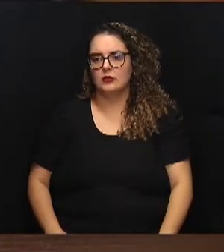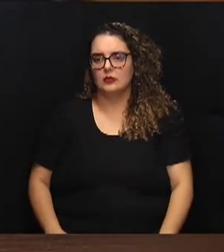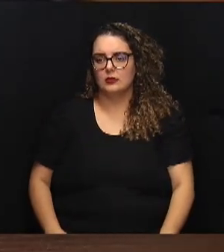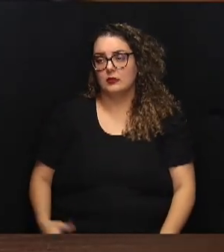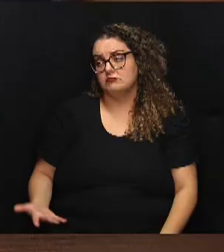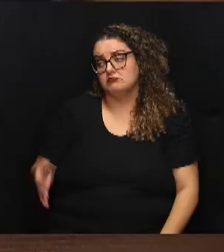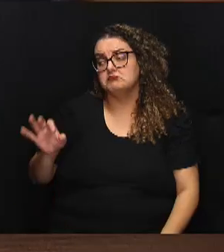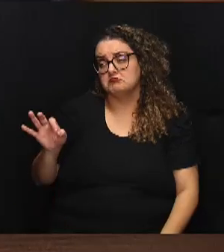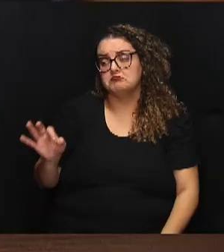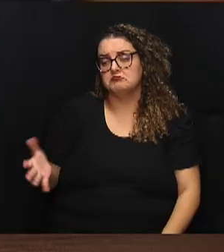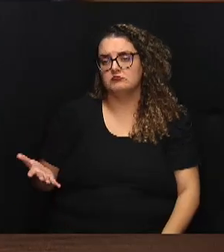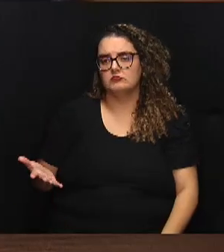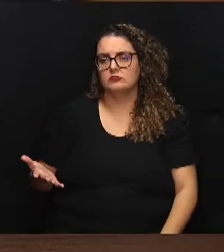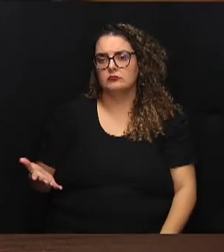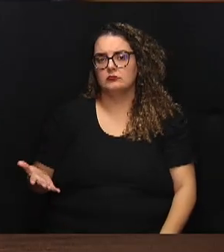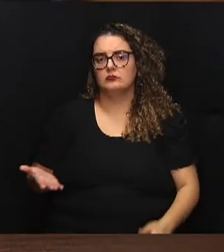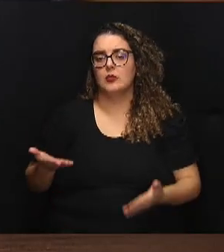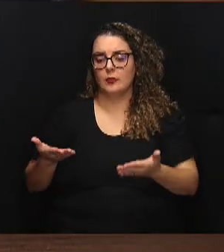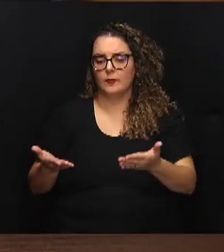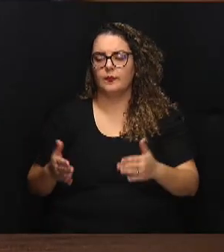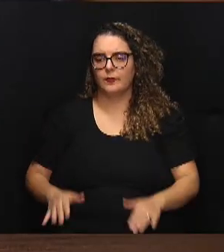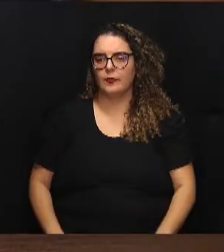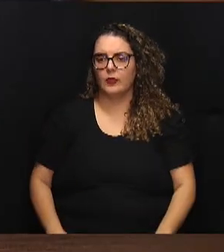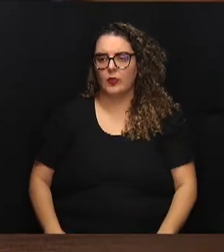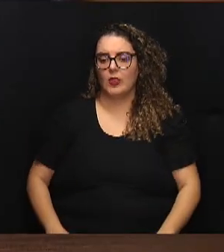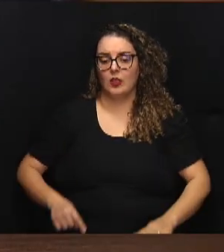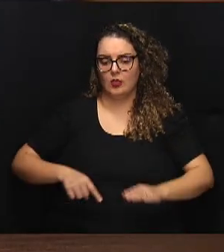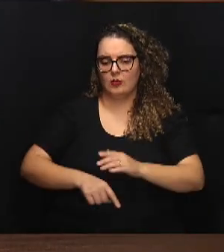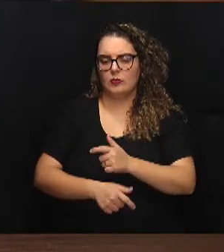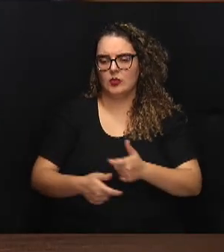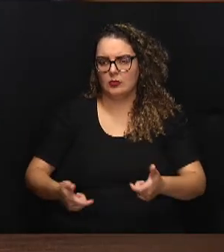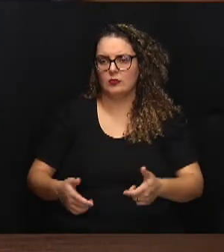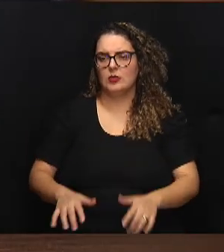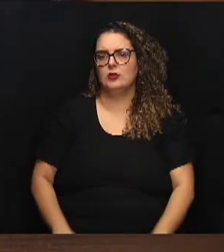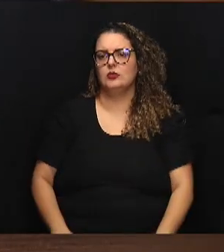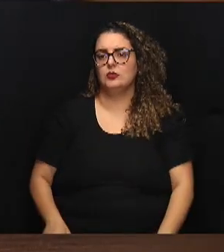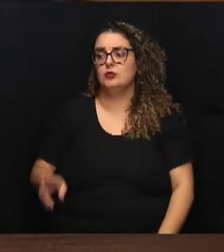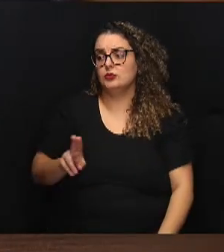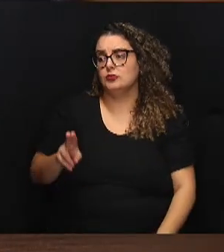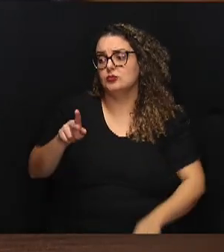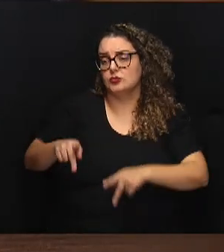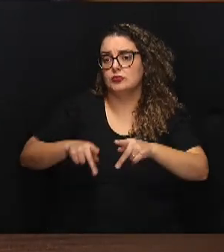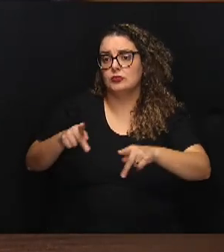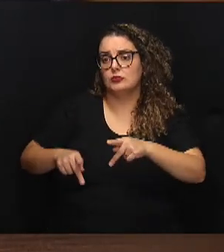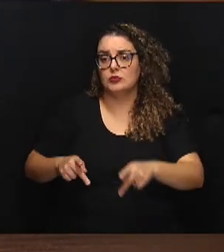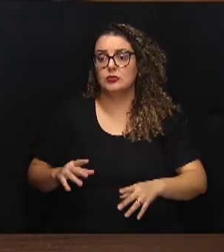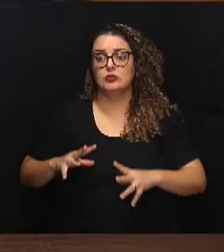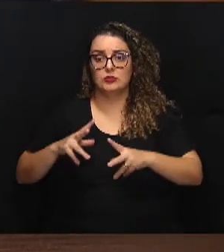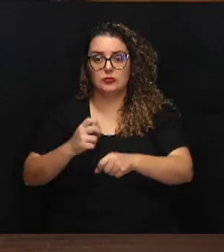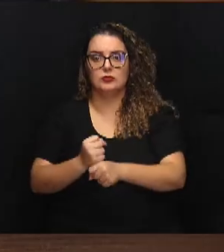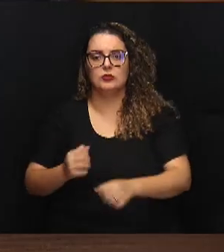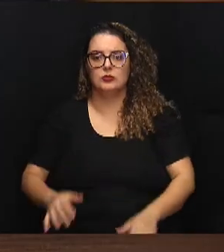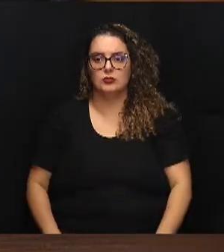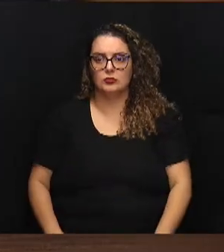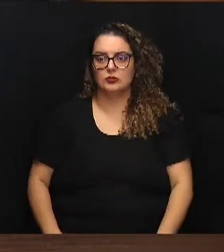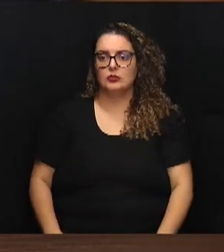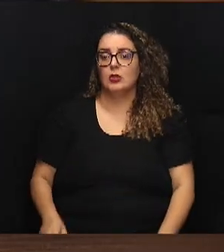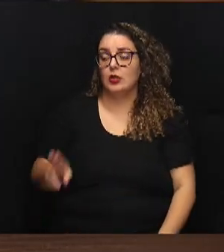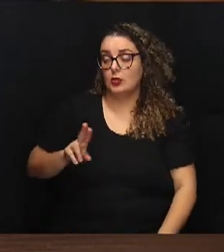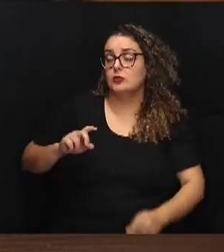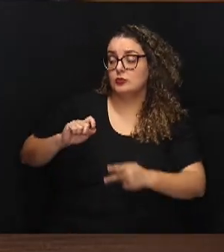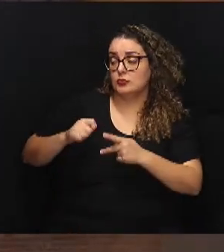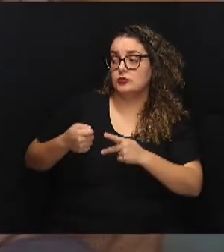tende a já está muito enraizado, né, no uso da população em geral, né, a utilização do